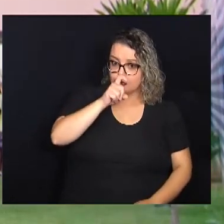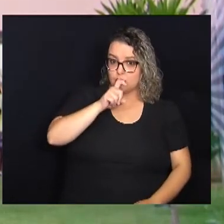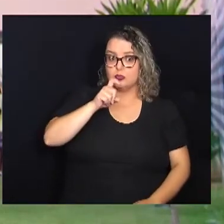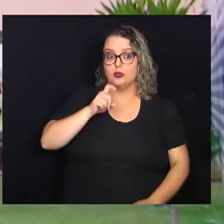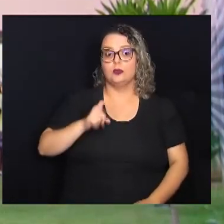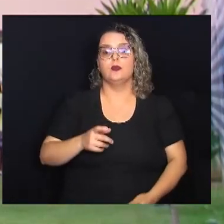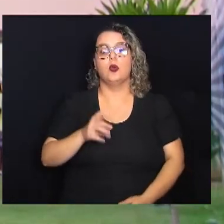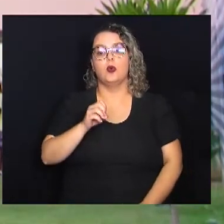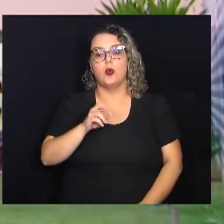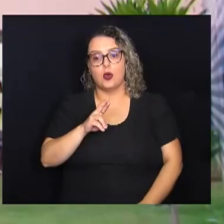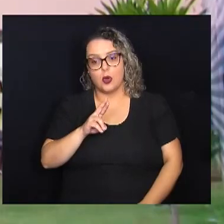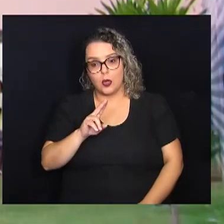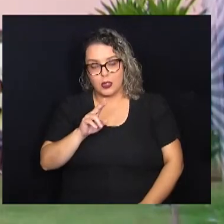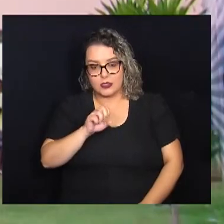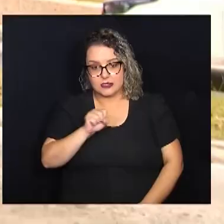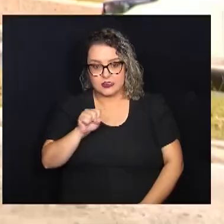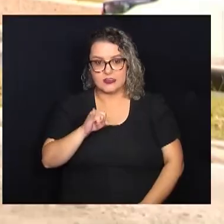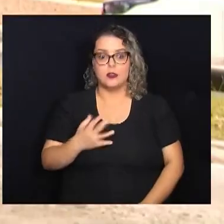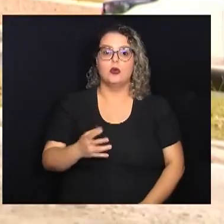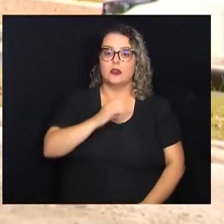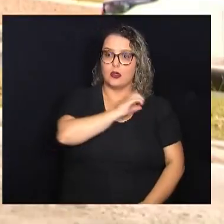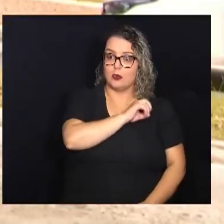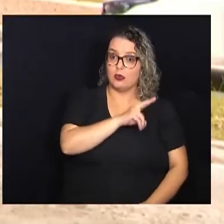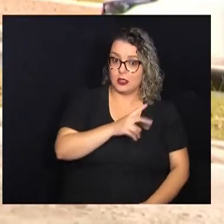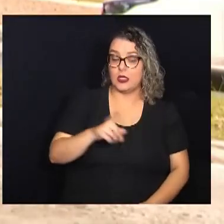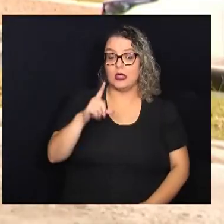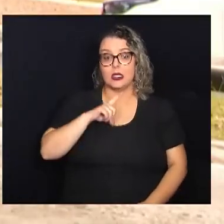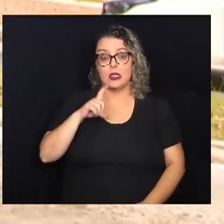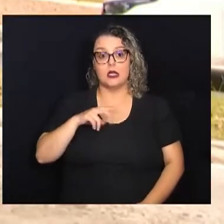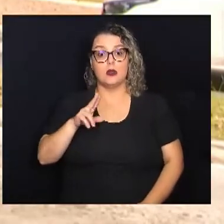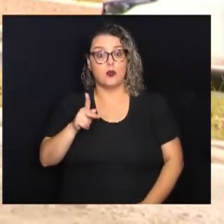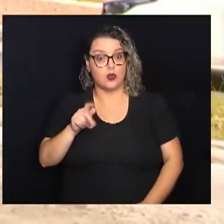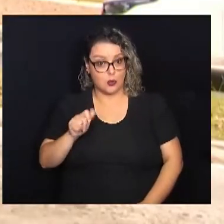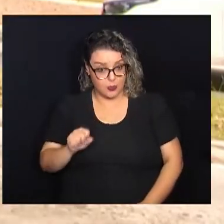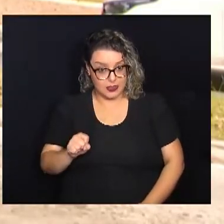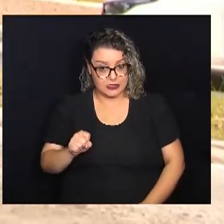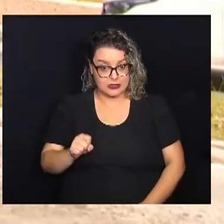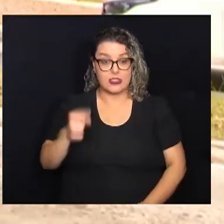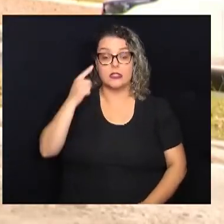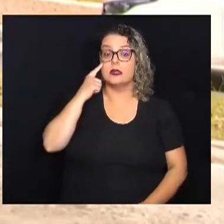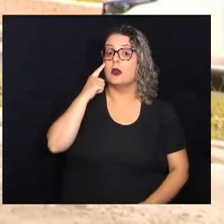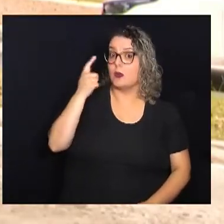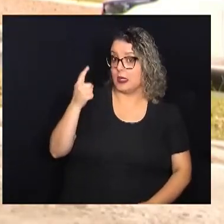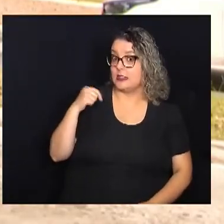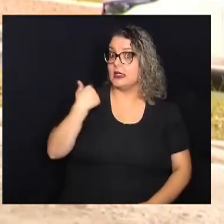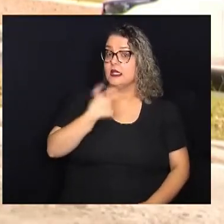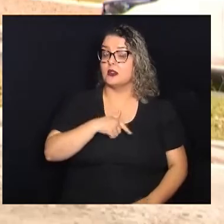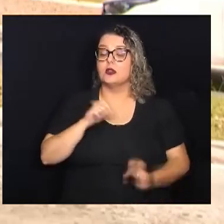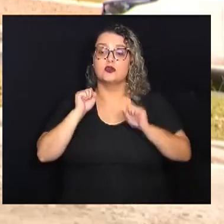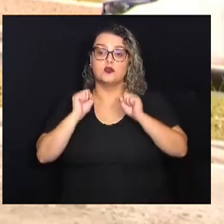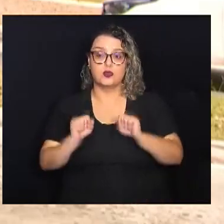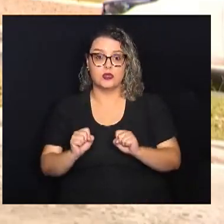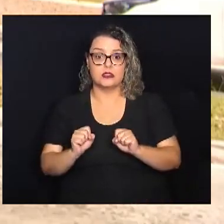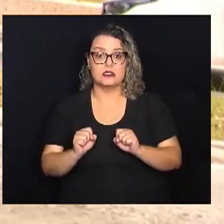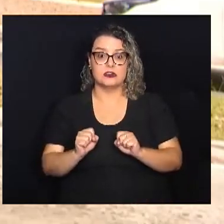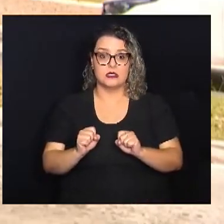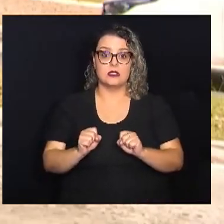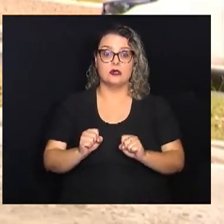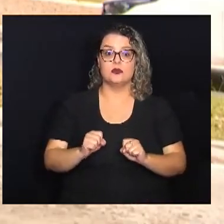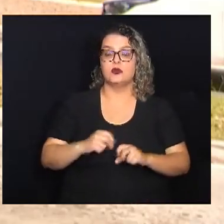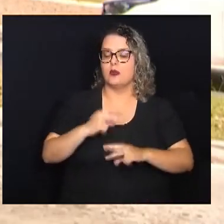Orsi, né, o conhecido Ouro Verde, e temos as UPAs. Então a ideia é que a gente possa proporcionar presente